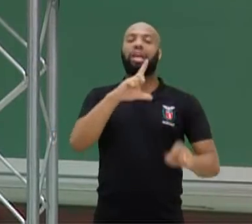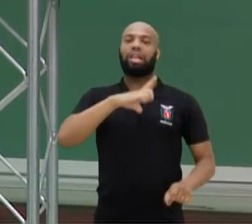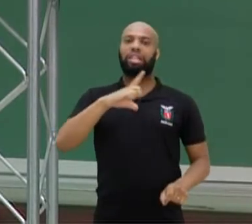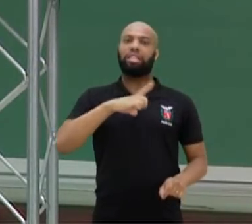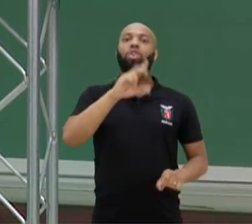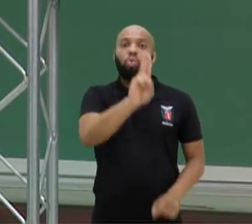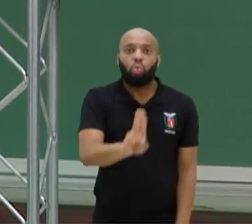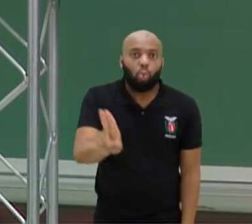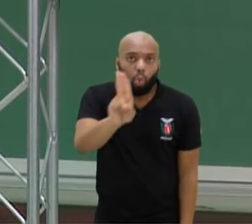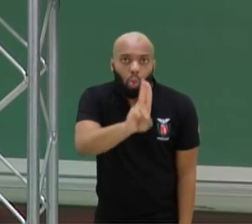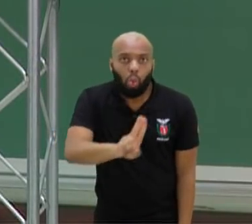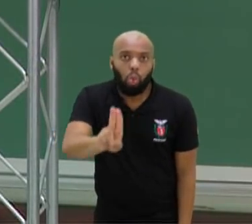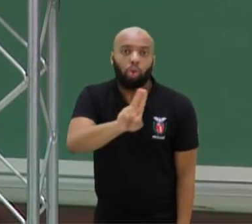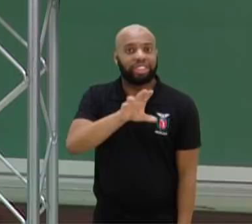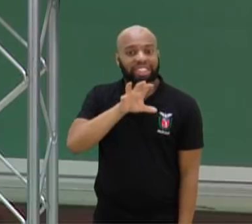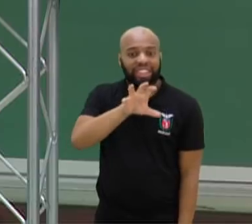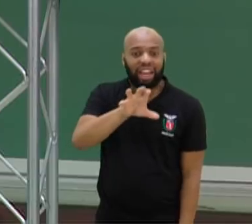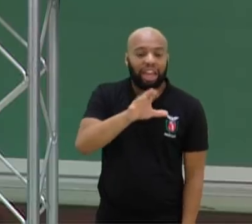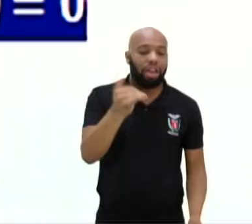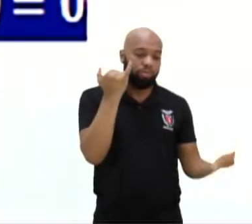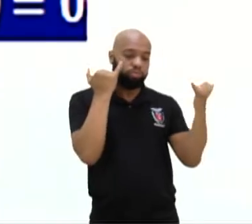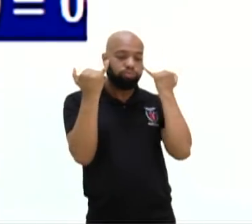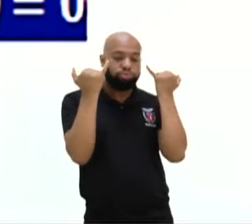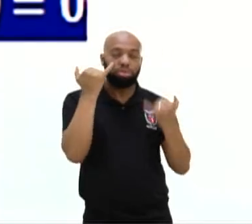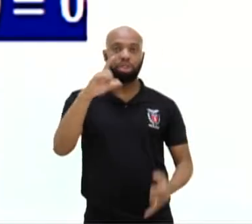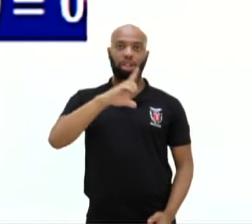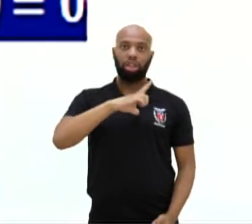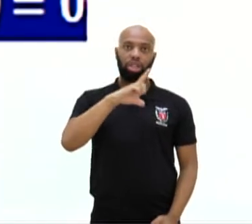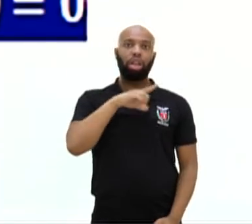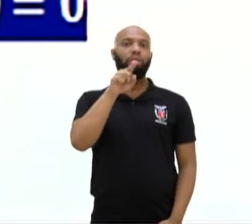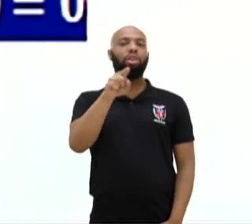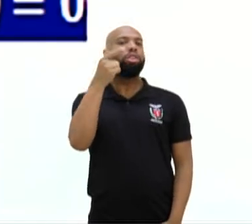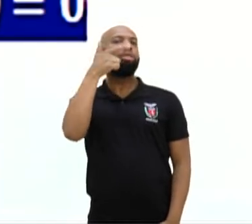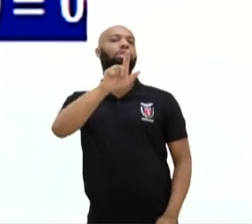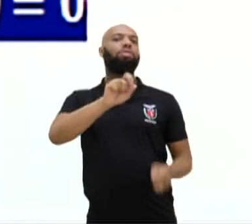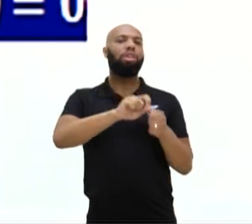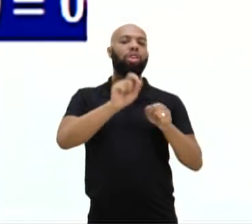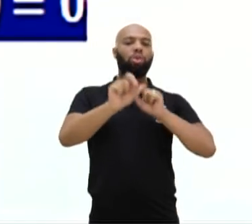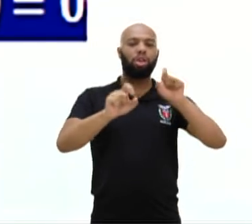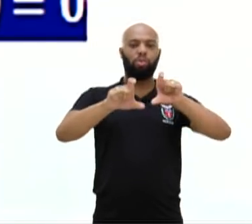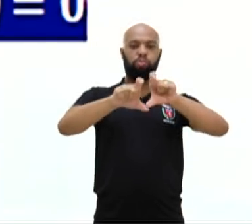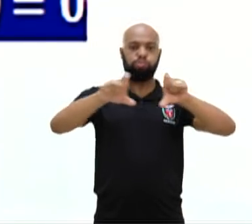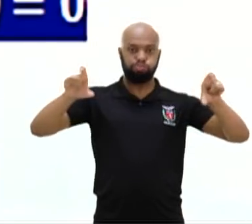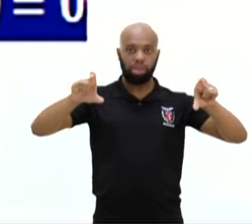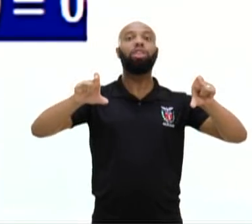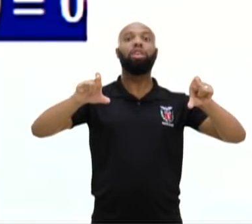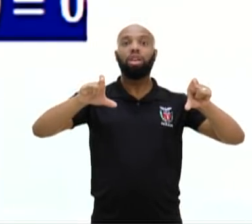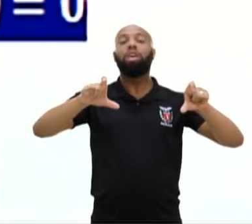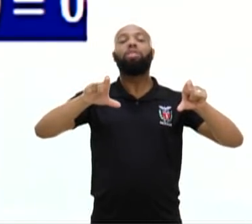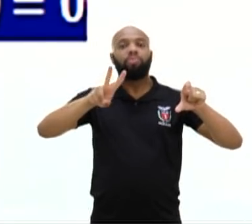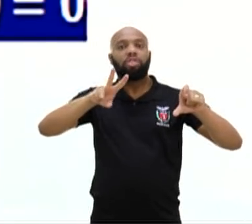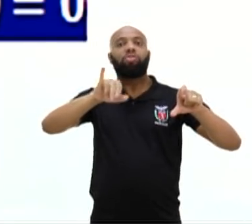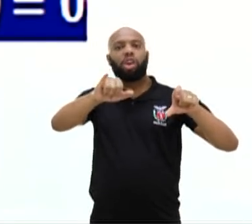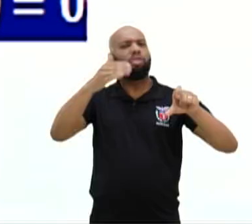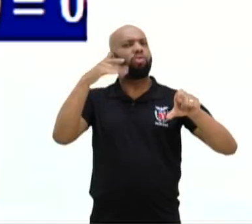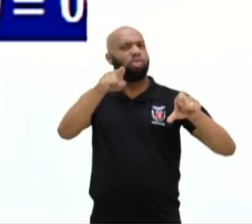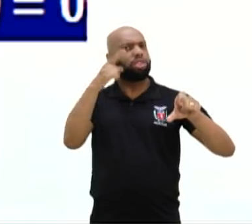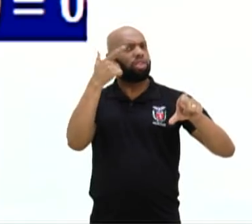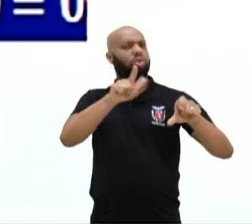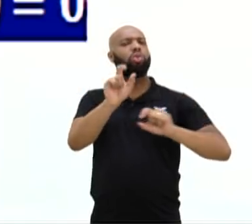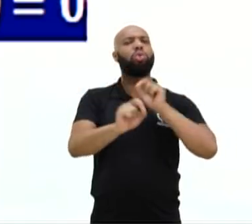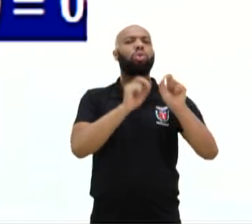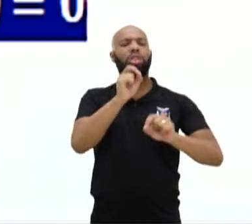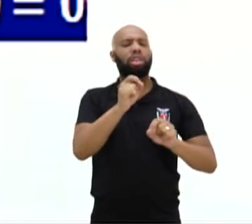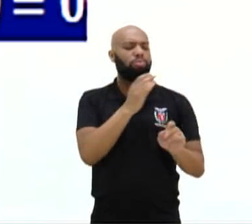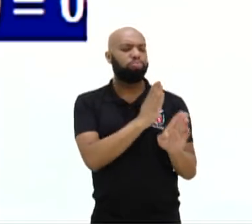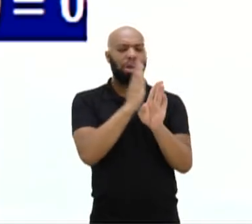se utilizar dessas informações para a construção de uma equação que permita você identificar